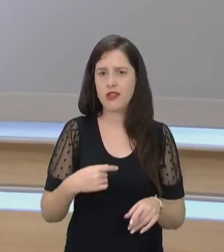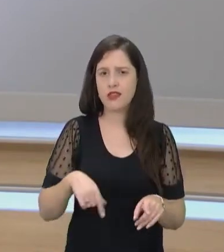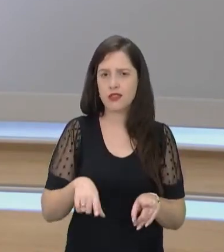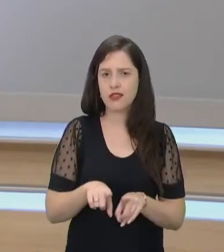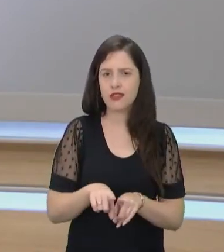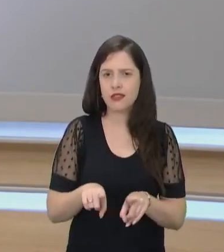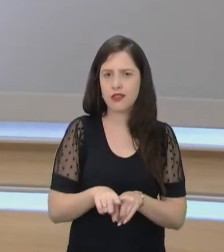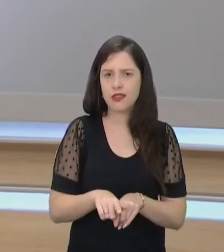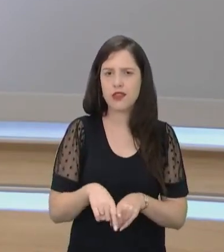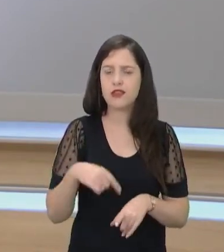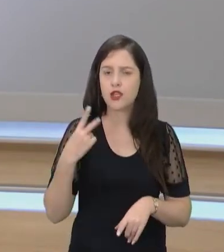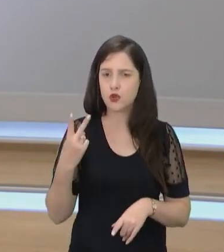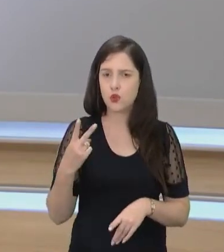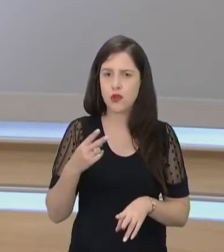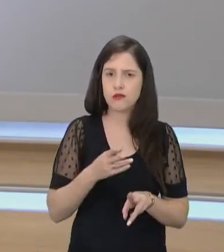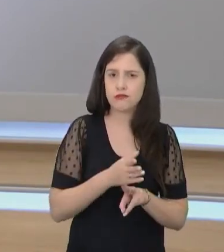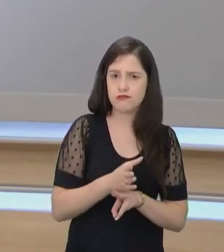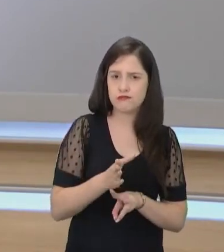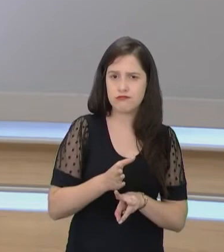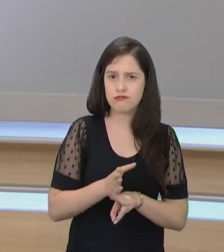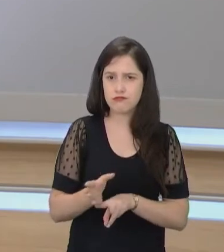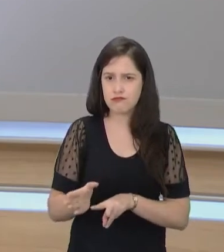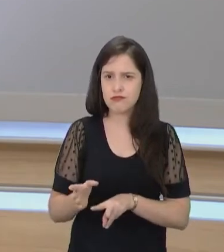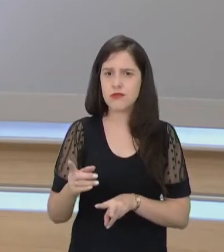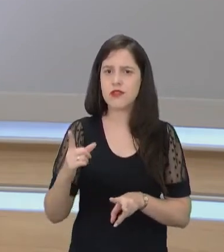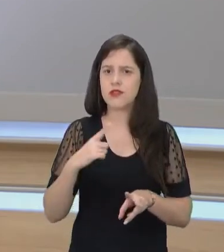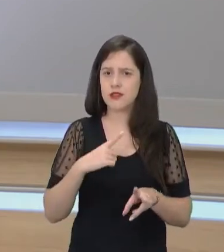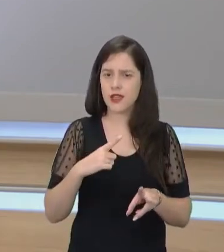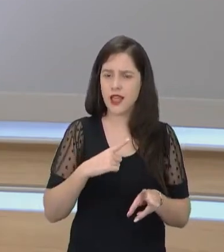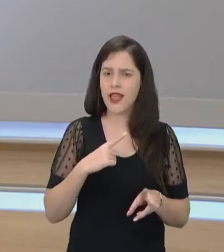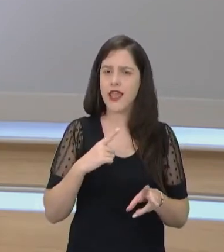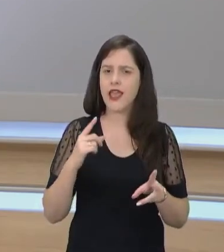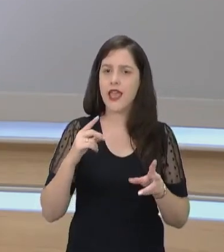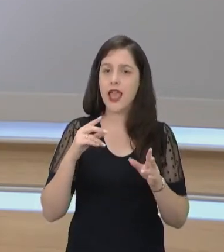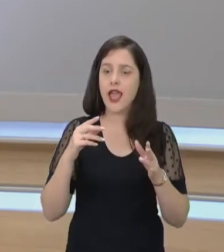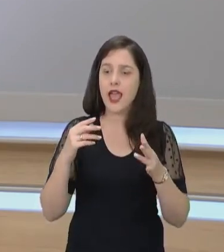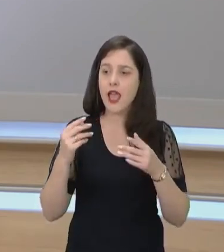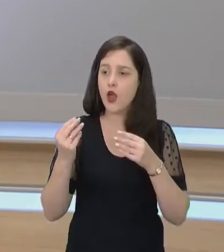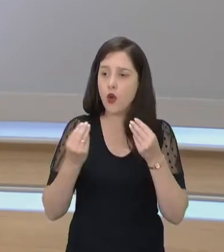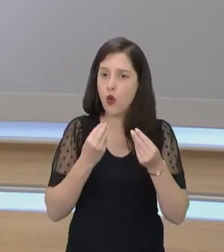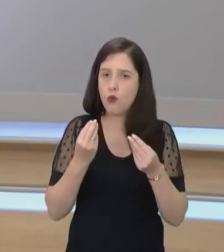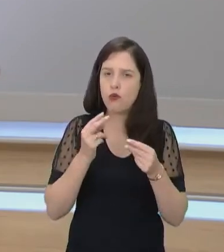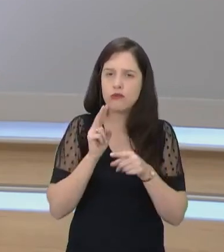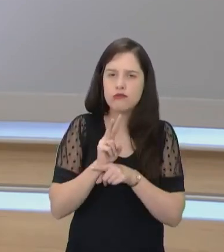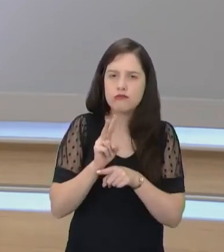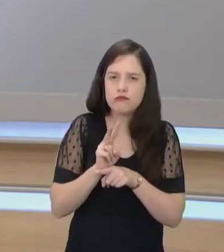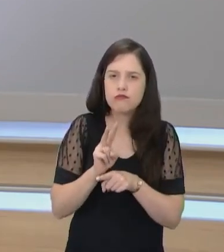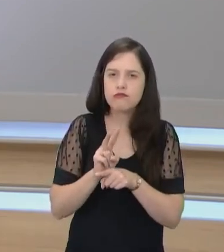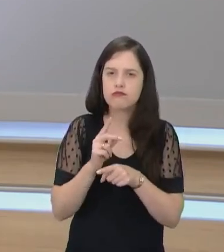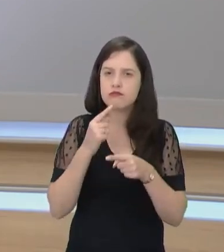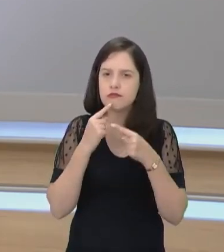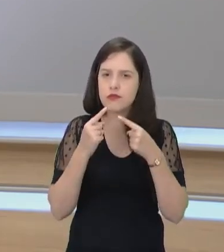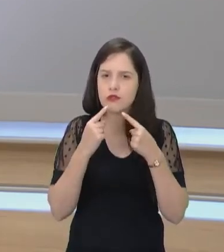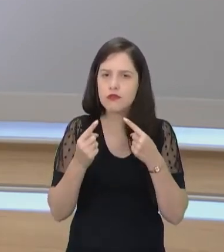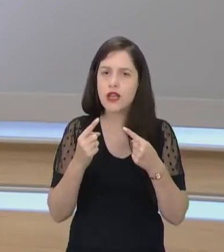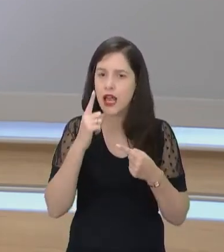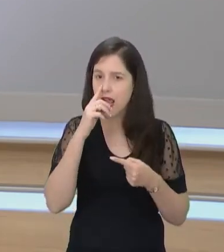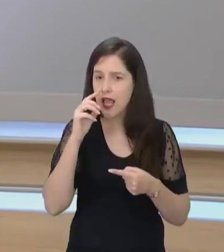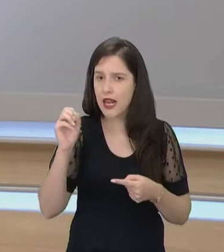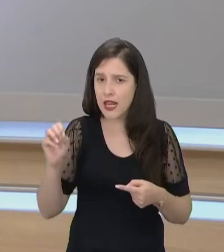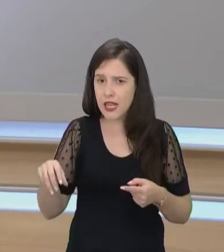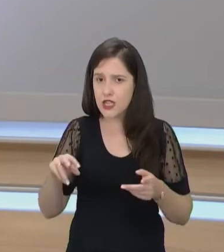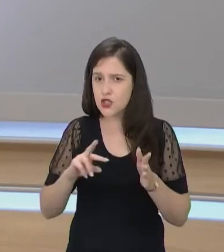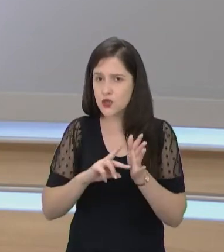os animais. Né? A gente tem as, vamos dizer, pragas, né, que a gente fala, que são atraídas pelo lixo. E isso